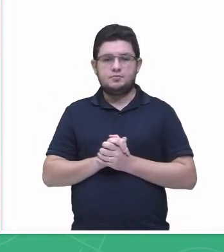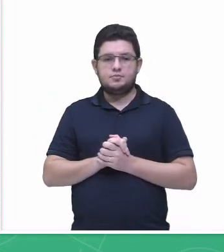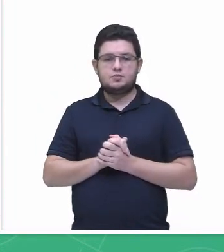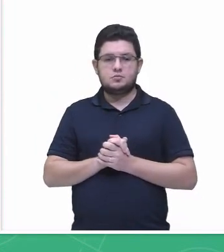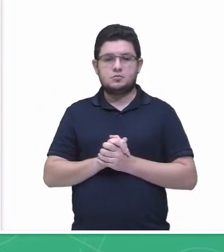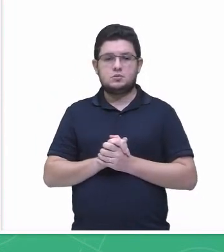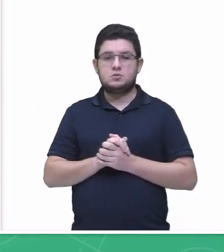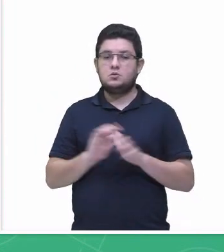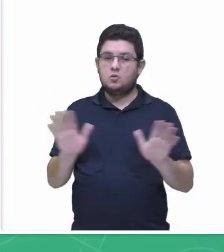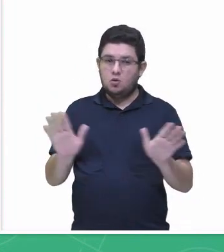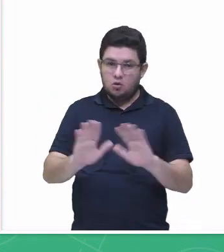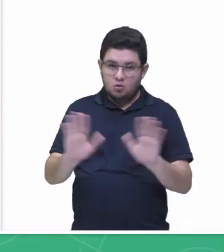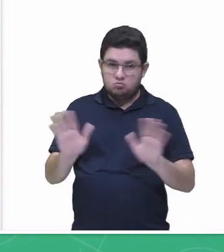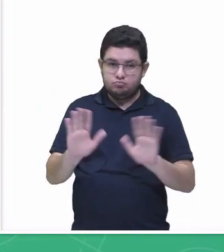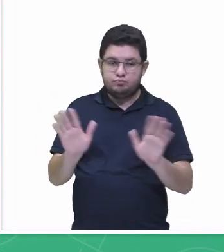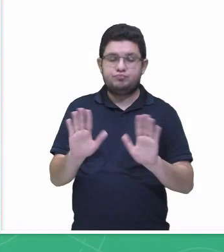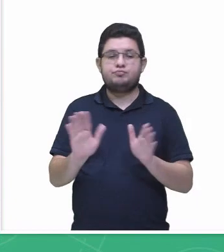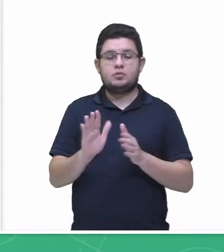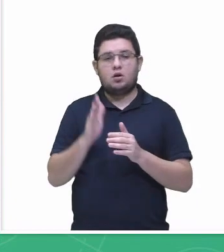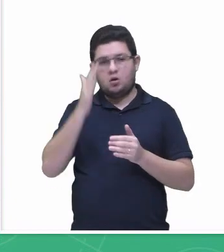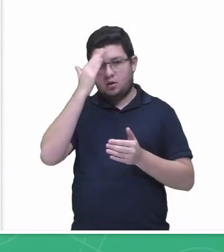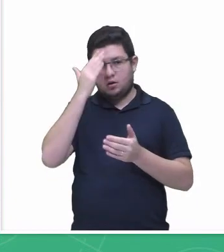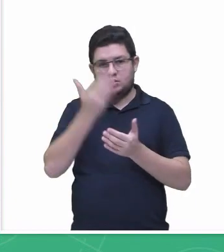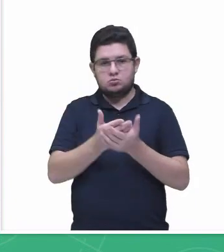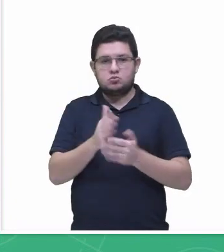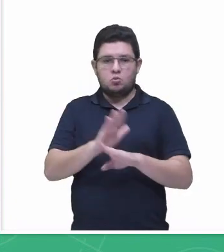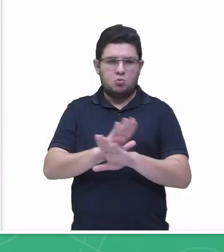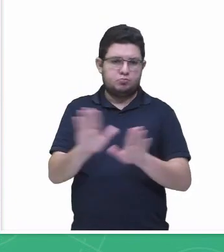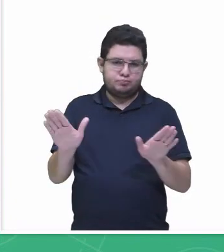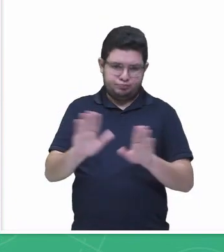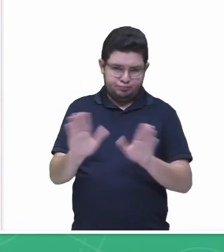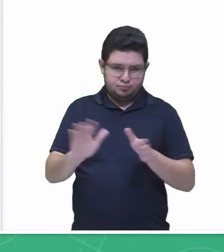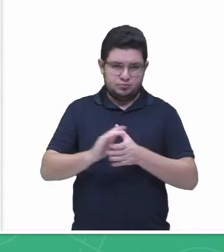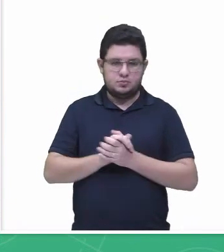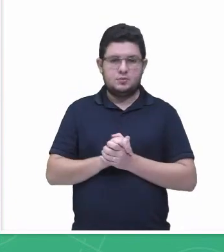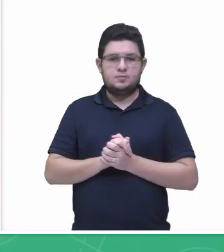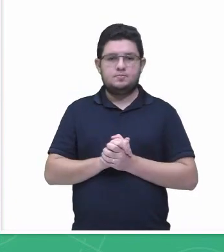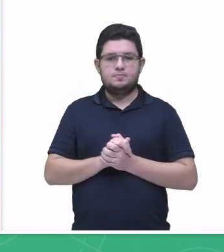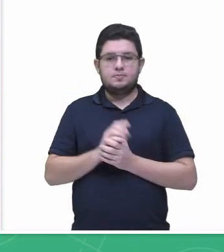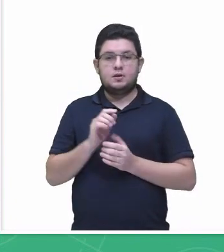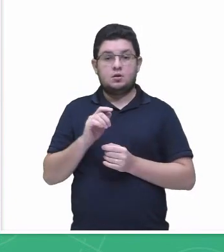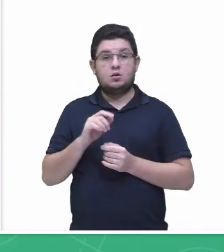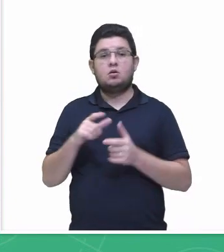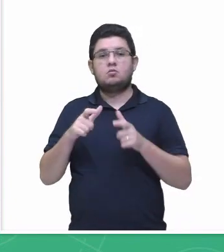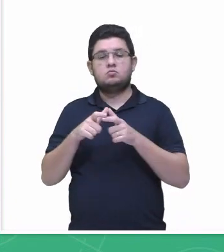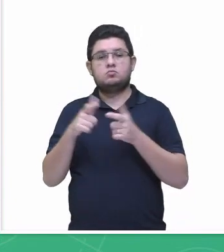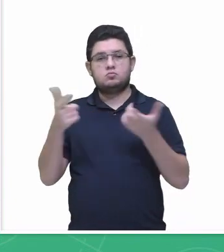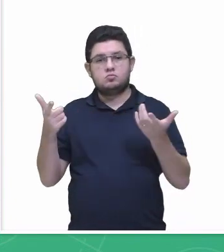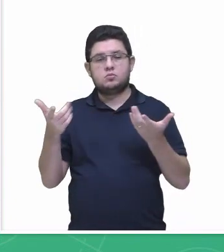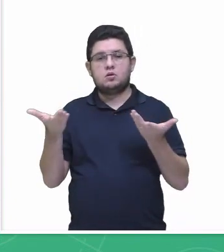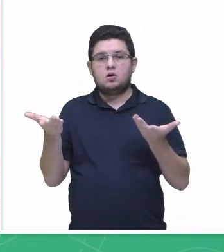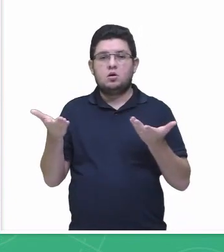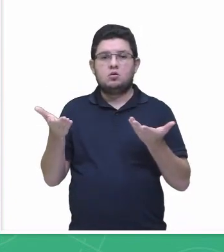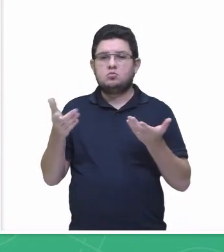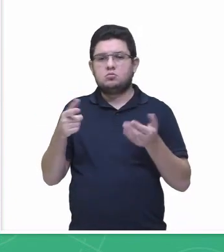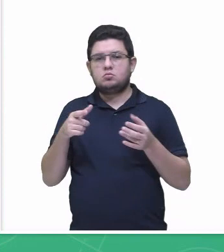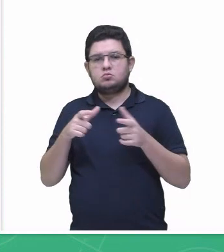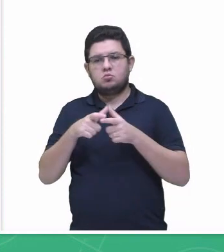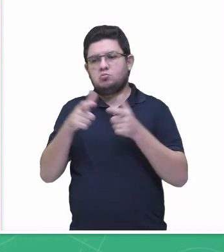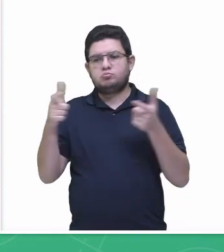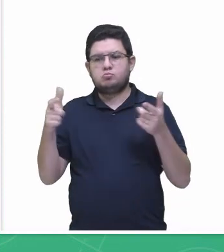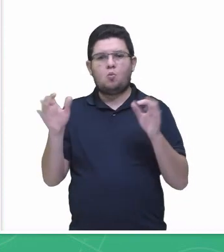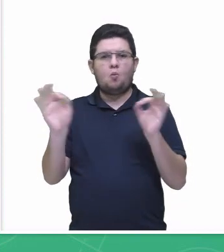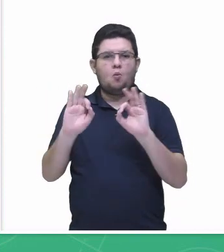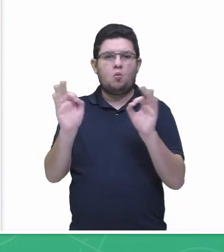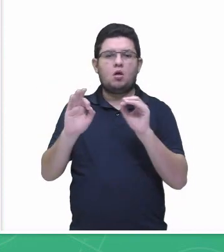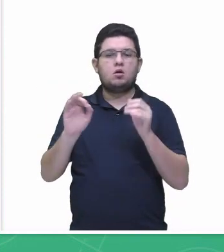Acredito que sejam essas participações, né? Bom, então os alunos que participaram aqui marcaram duas alternativas, né? Uma aluna marcou C, outra